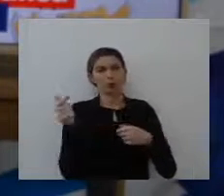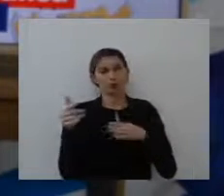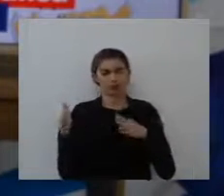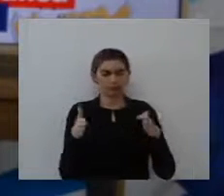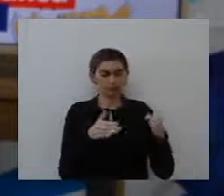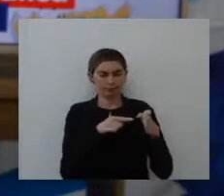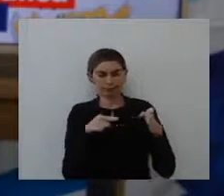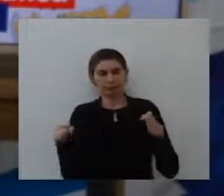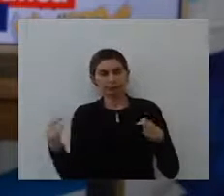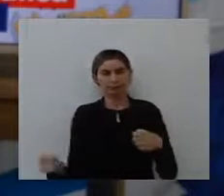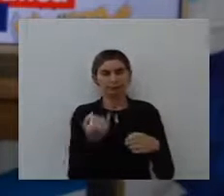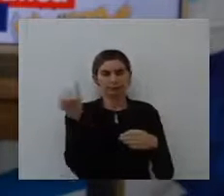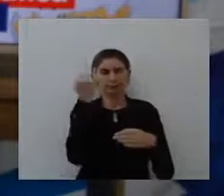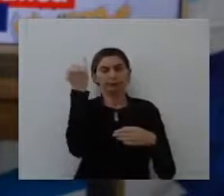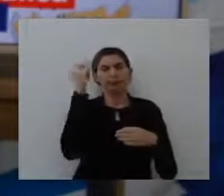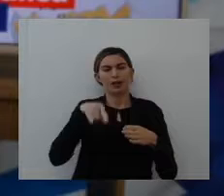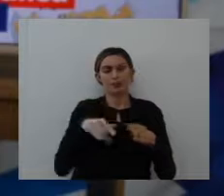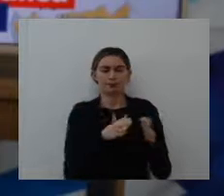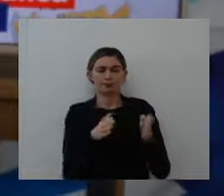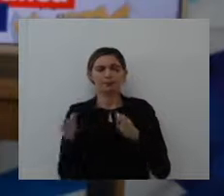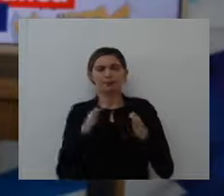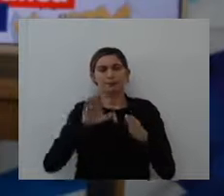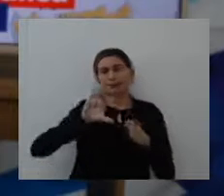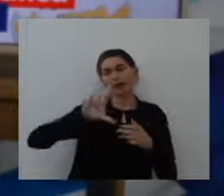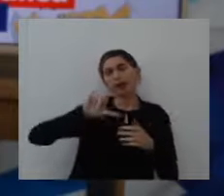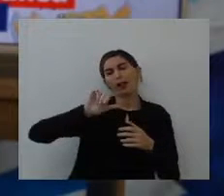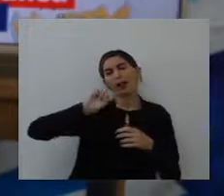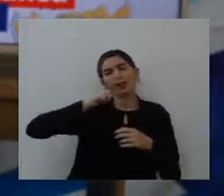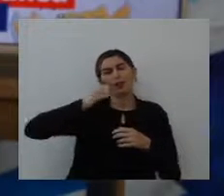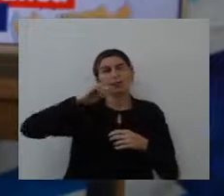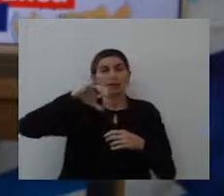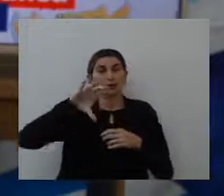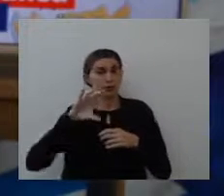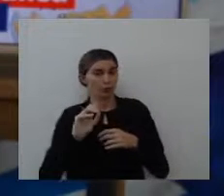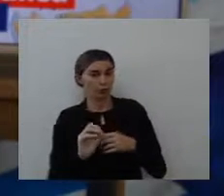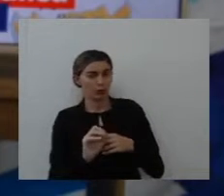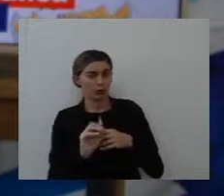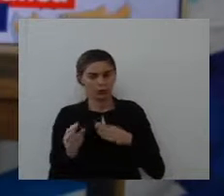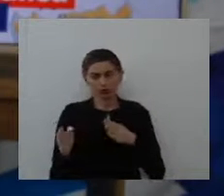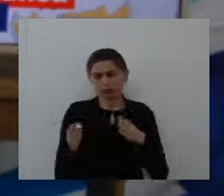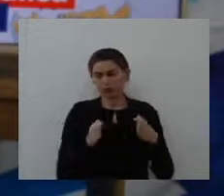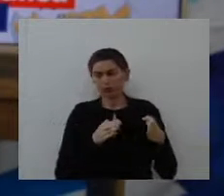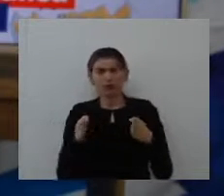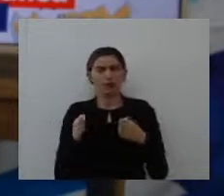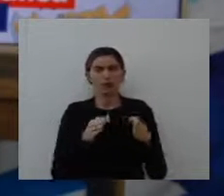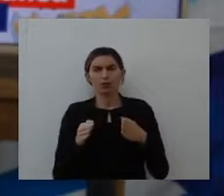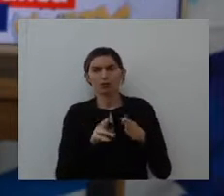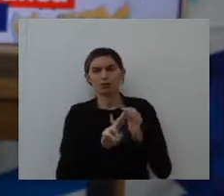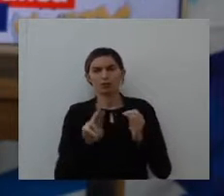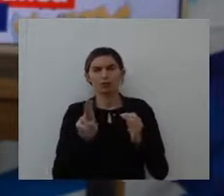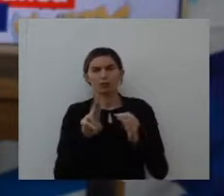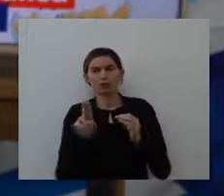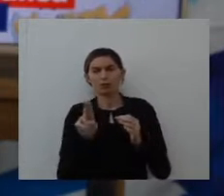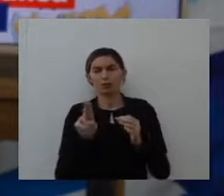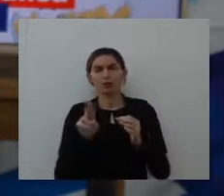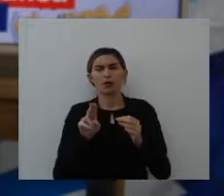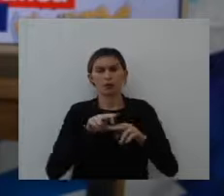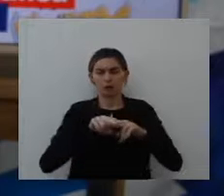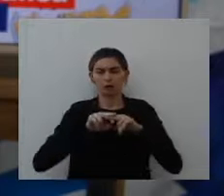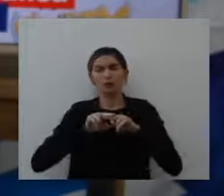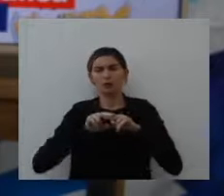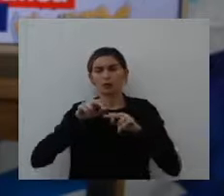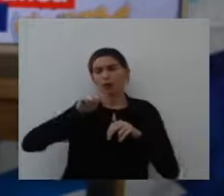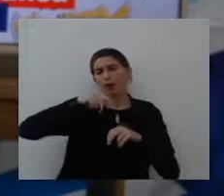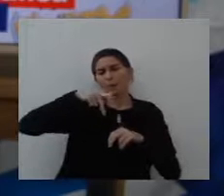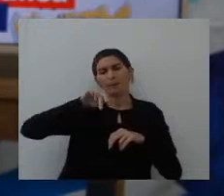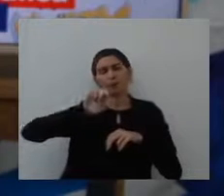que é muito importante é o período clássico. O período clássico é assim chamado por conta do